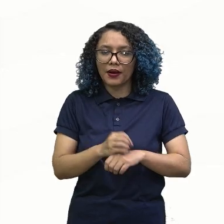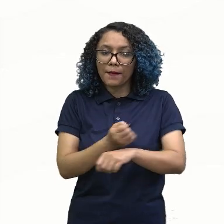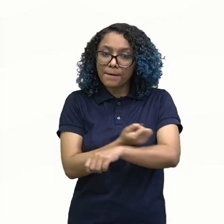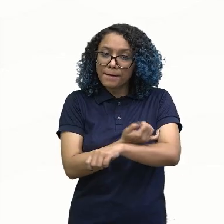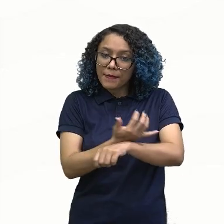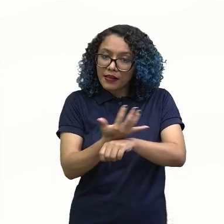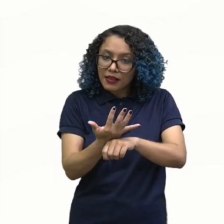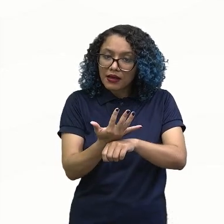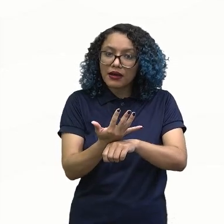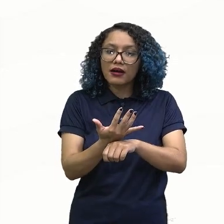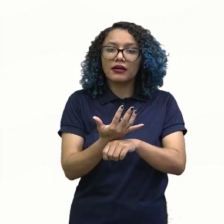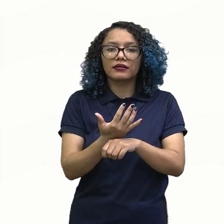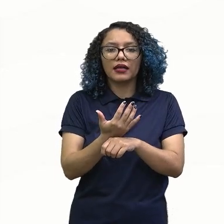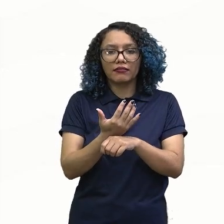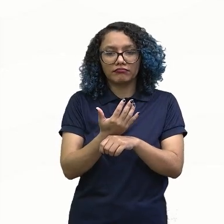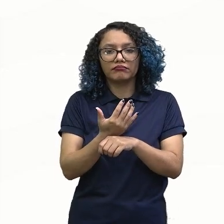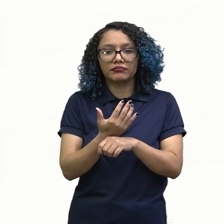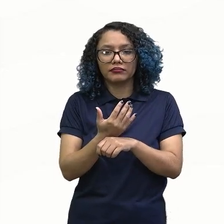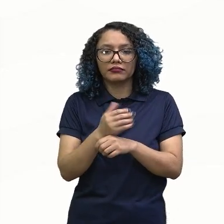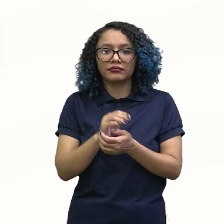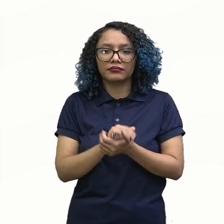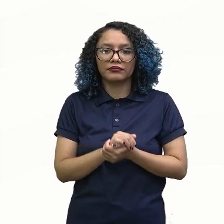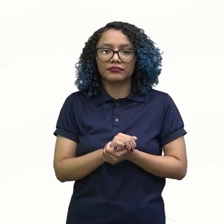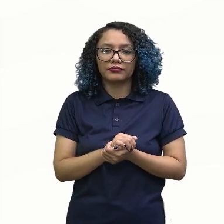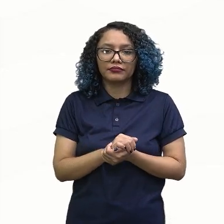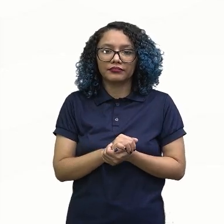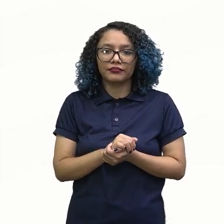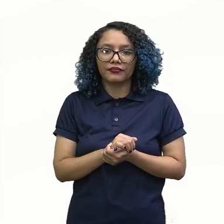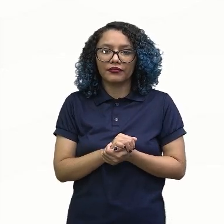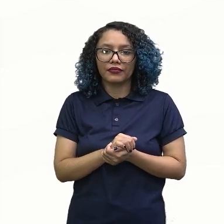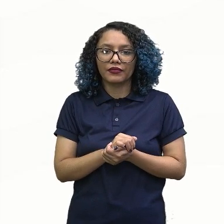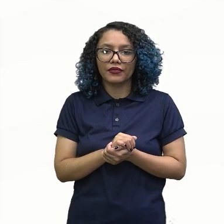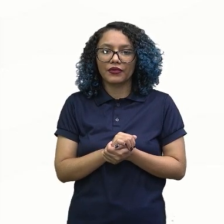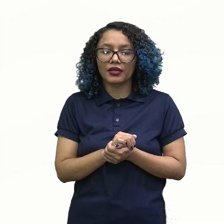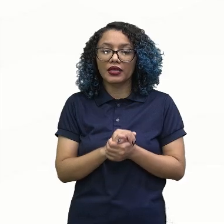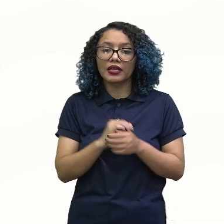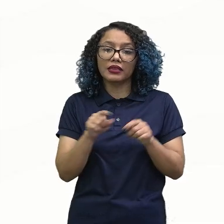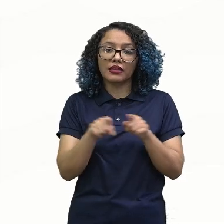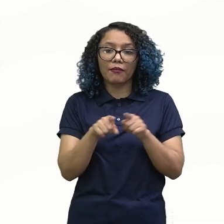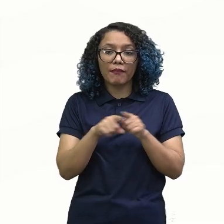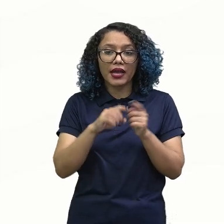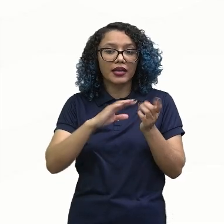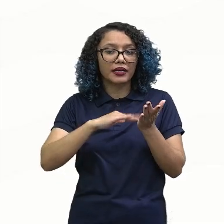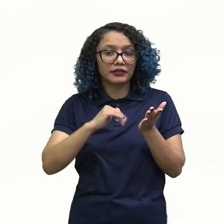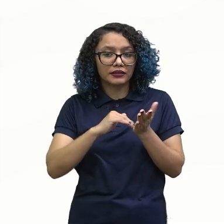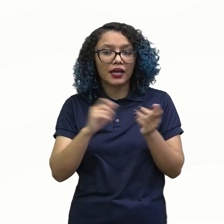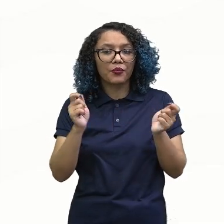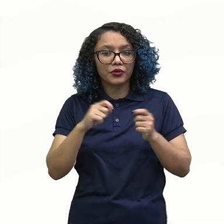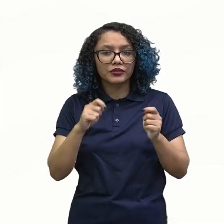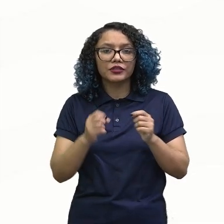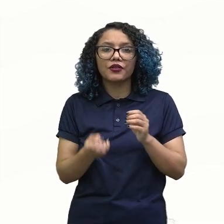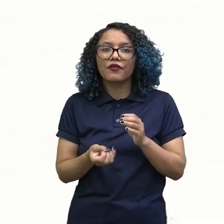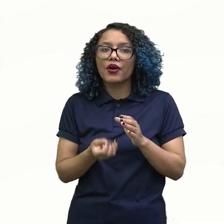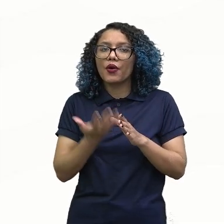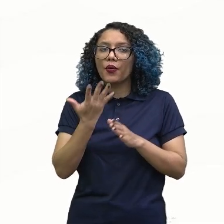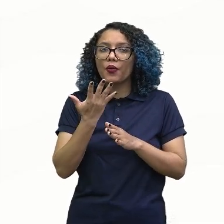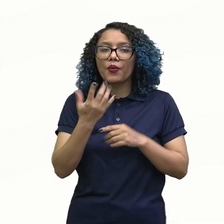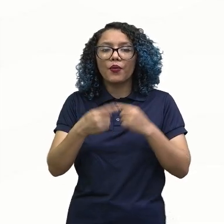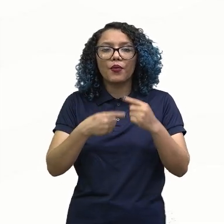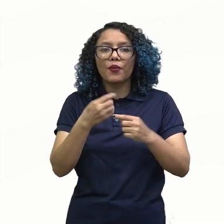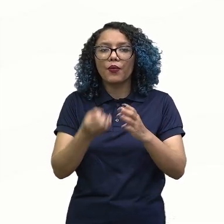aqui os resíduos, e com base em tudo isso, ela pode gerar a energia